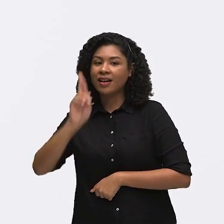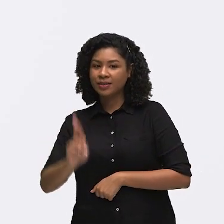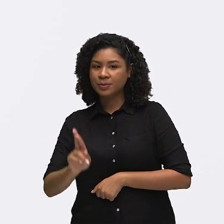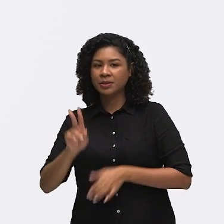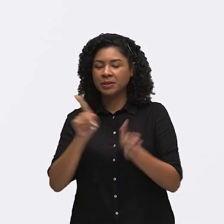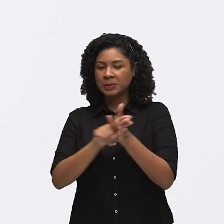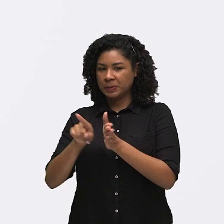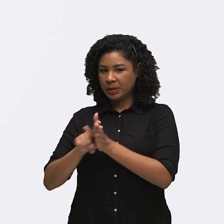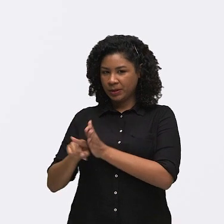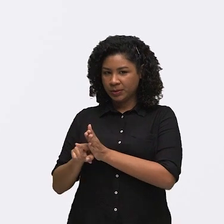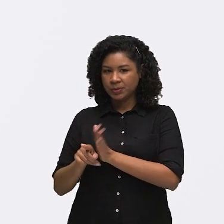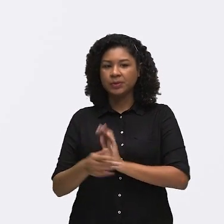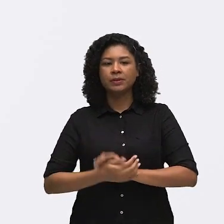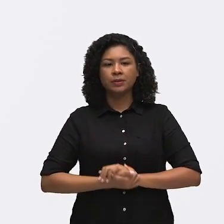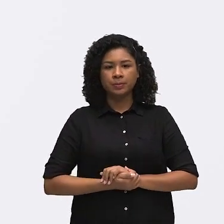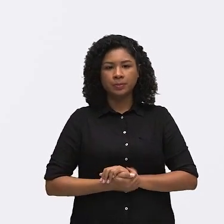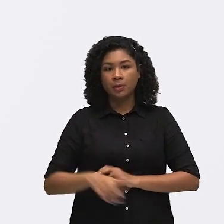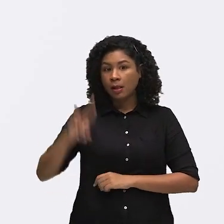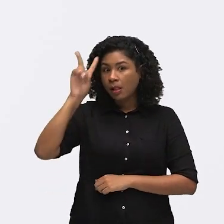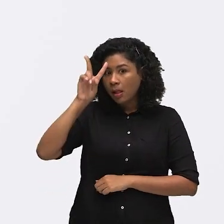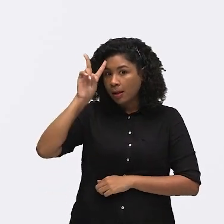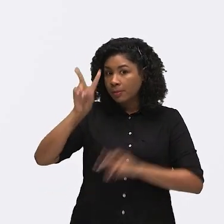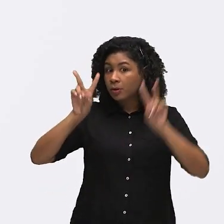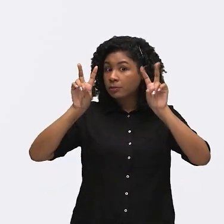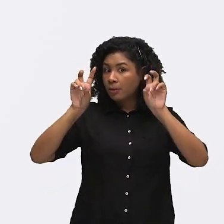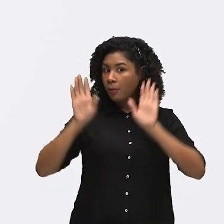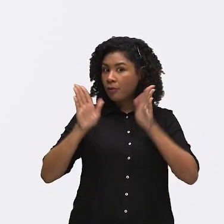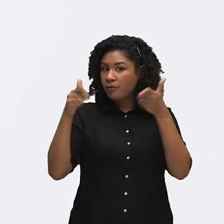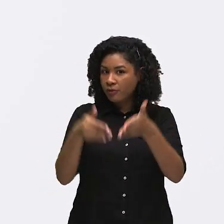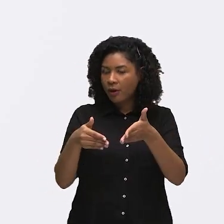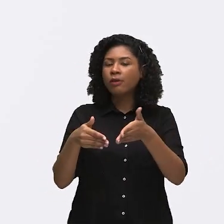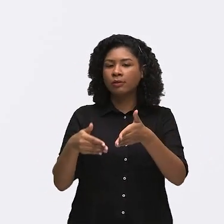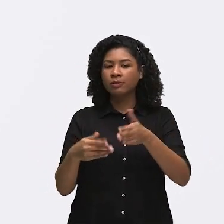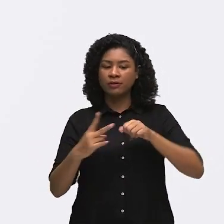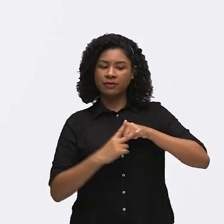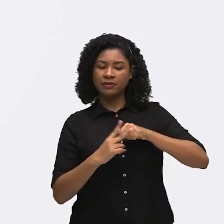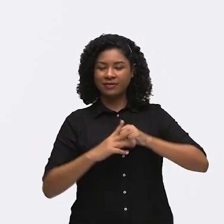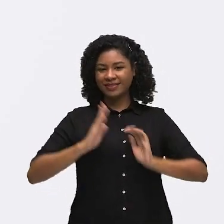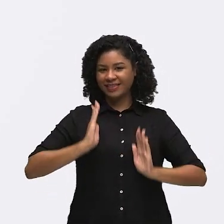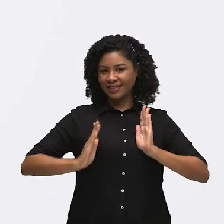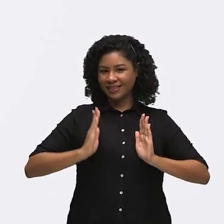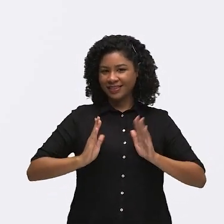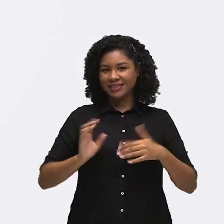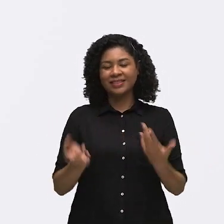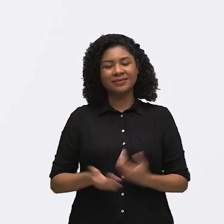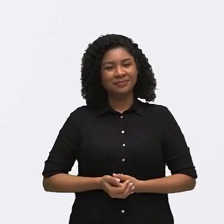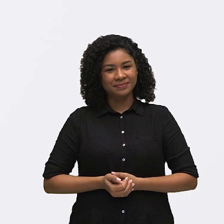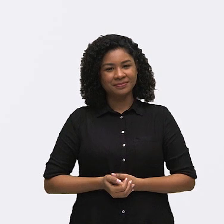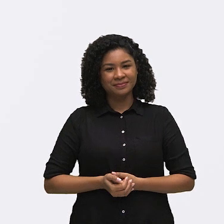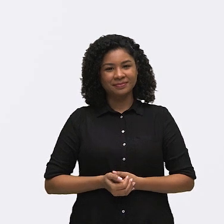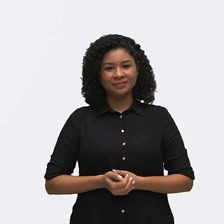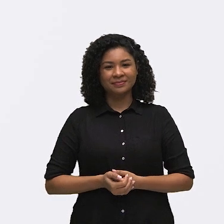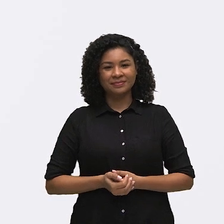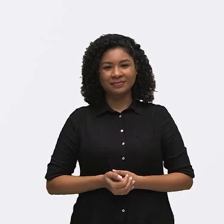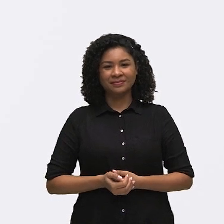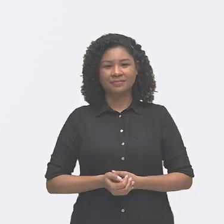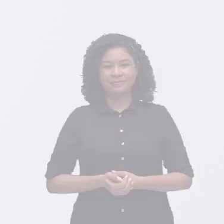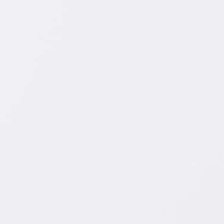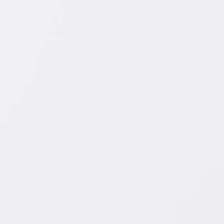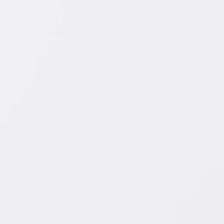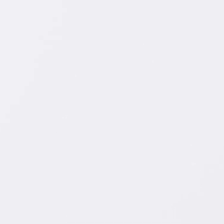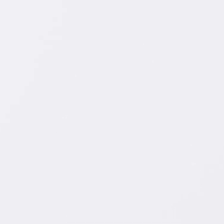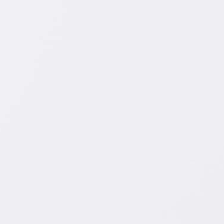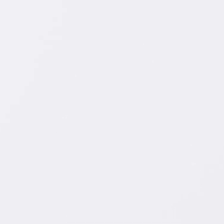proposição. Lembrando que estamos falando aí dos tempos verbais, ok? Então, bom trabalho e até daqui a pouco.